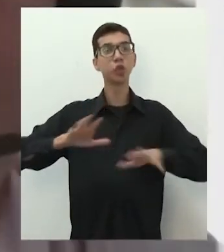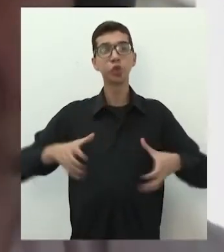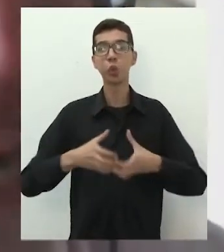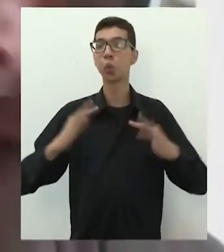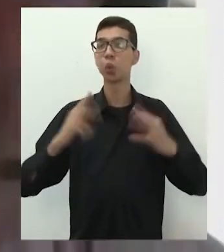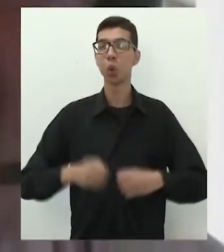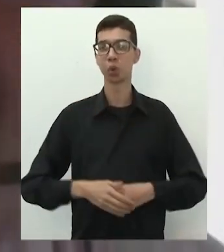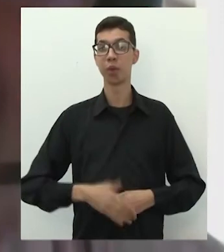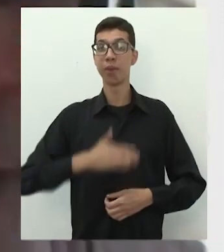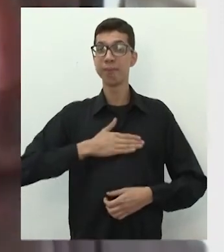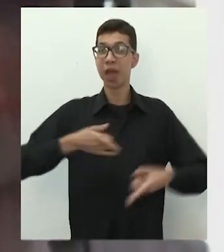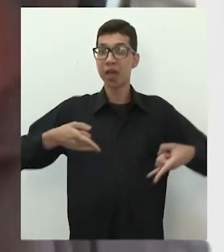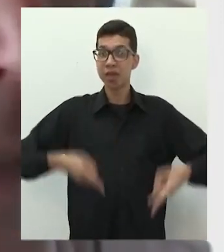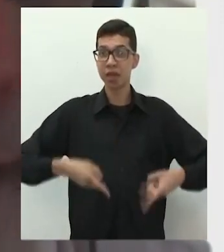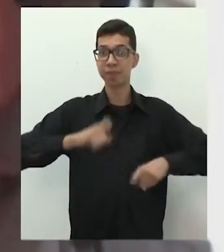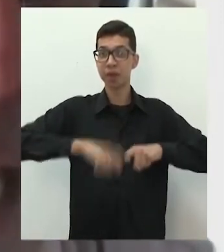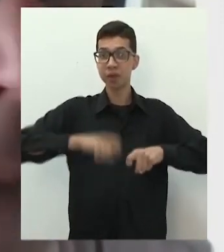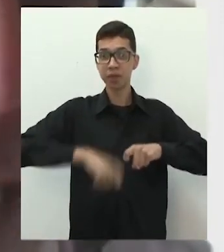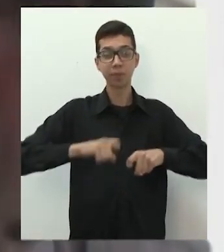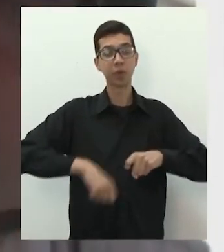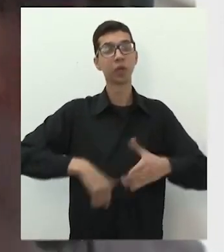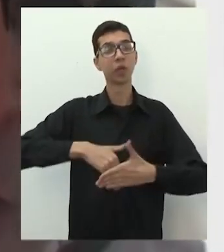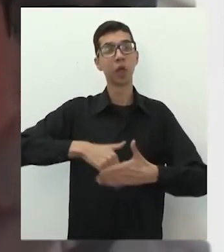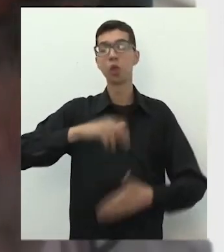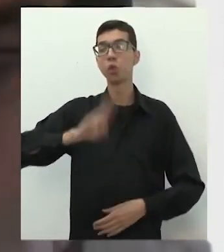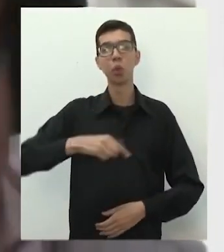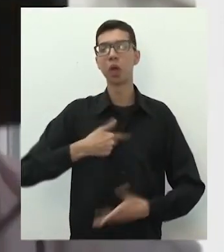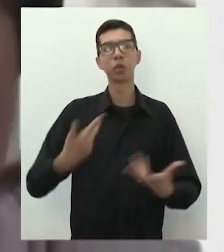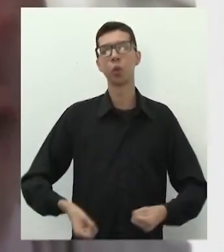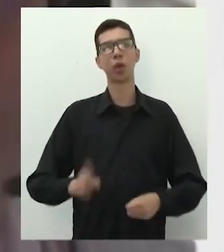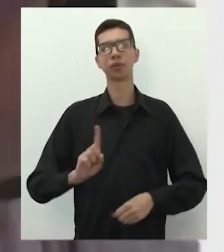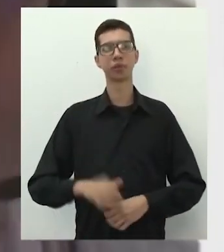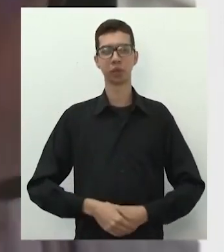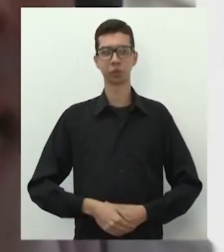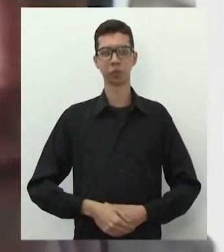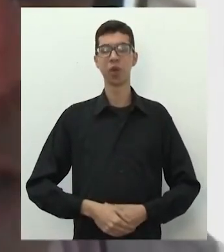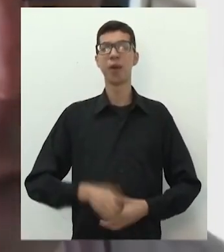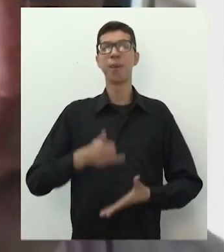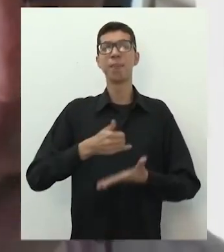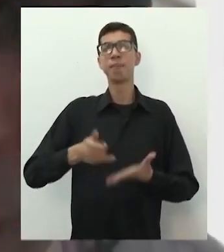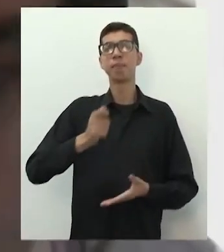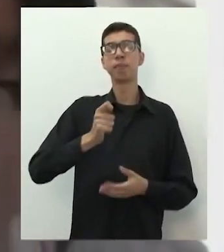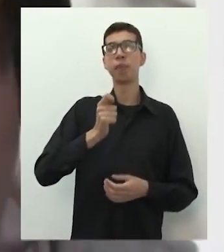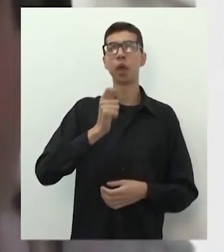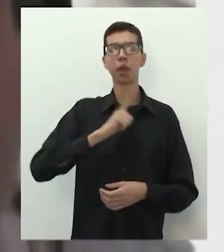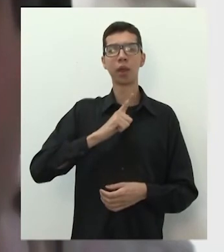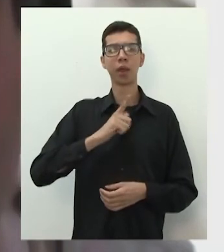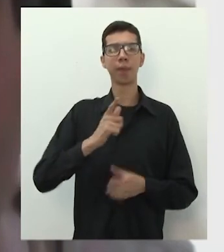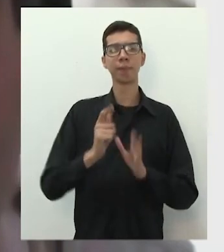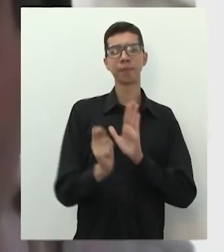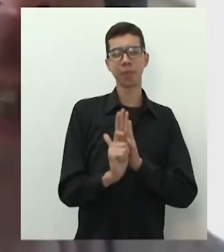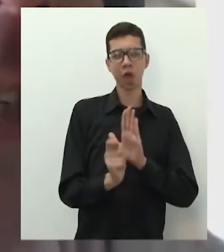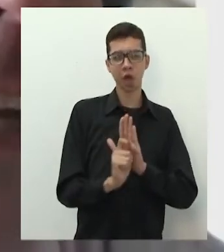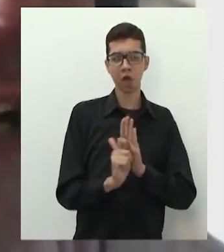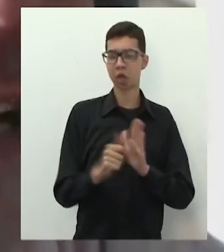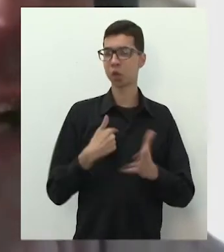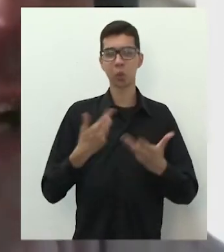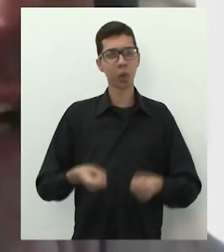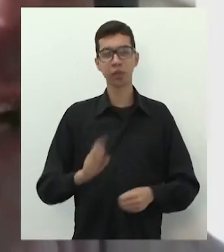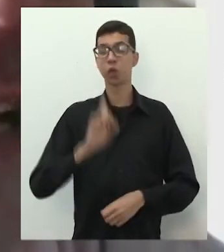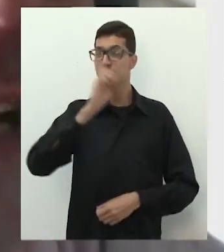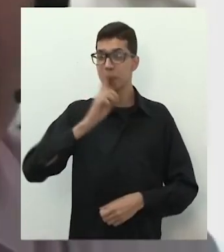regras, mas coloque lá 4, 5 regras. Isso é importante para você, professor, também. Né? Criança, você pode colocar 88